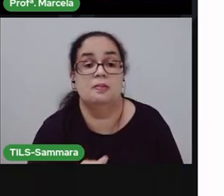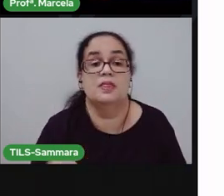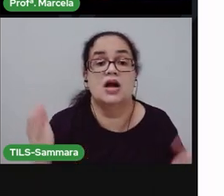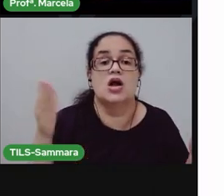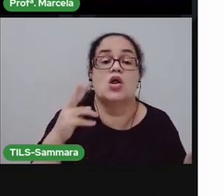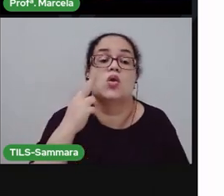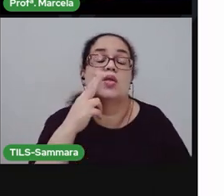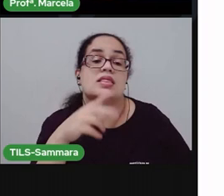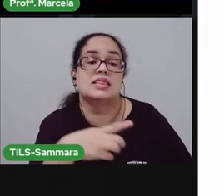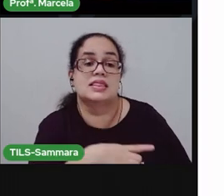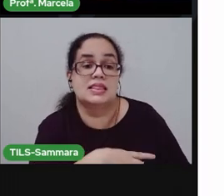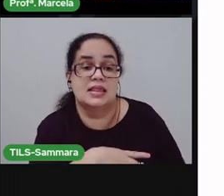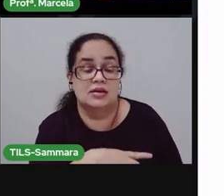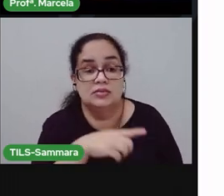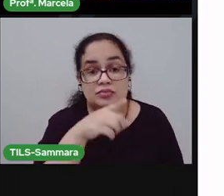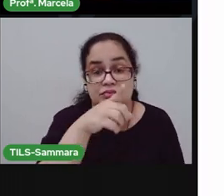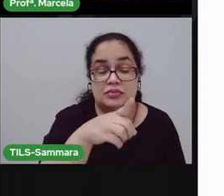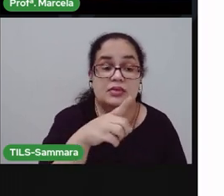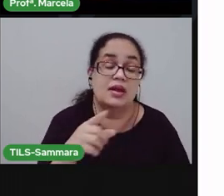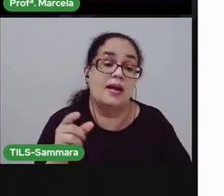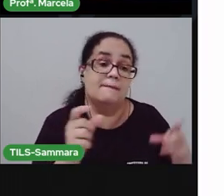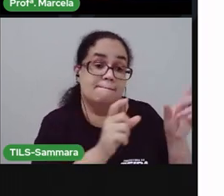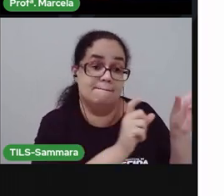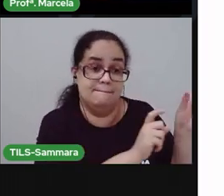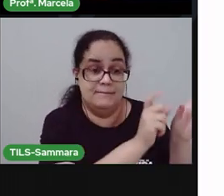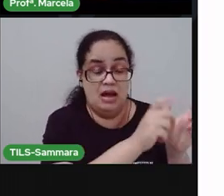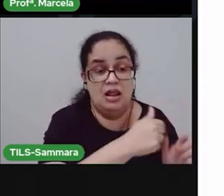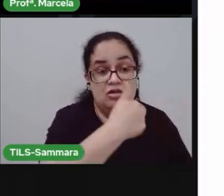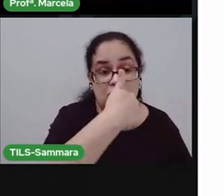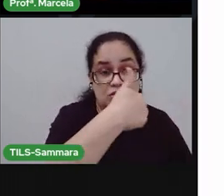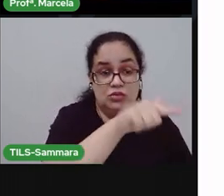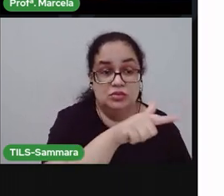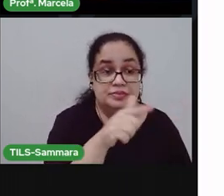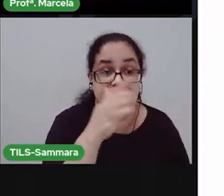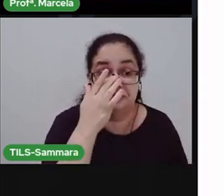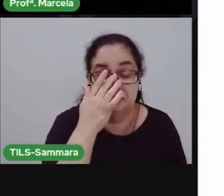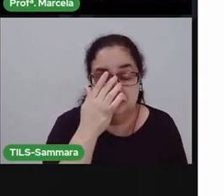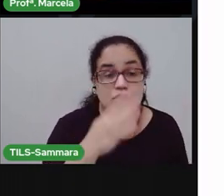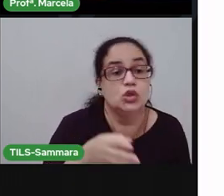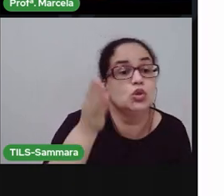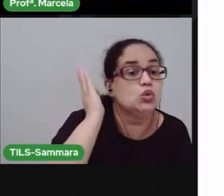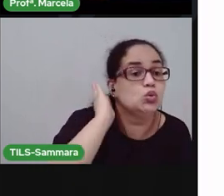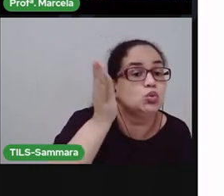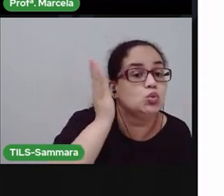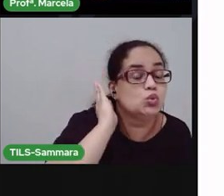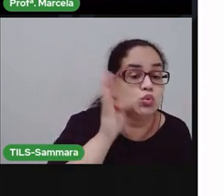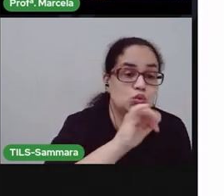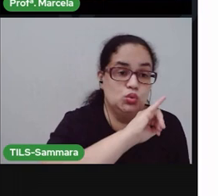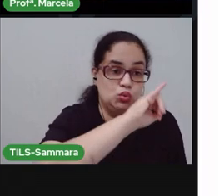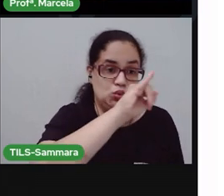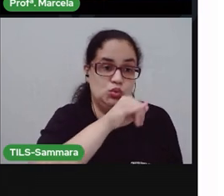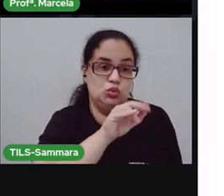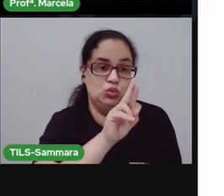Agora, temos aqui outras palavras. Ó, jumento.